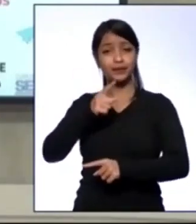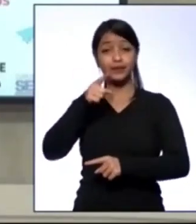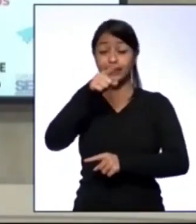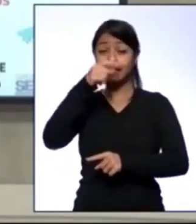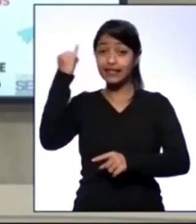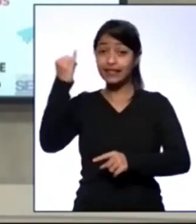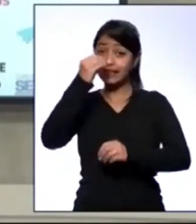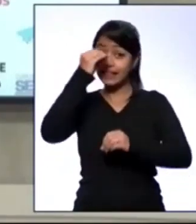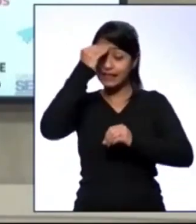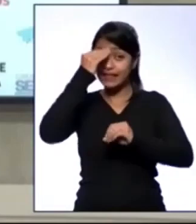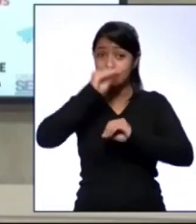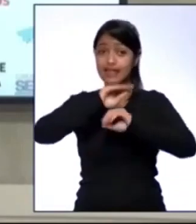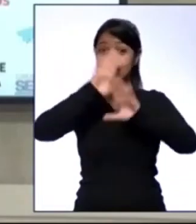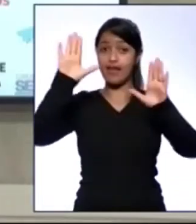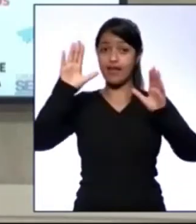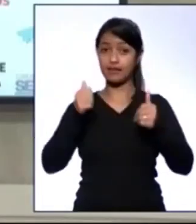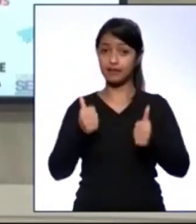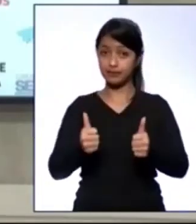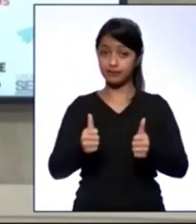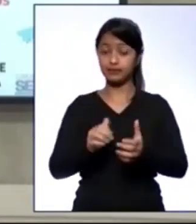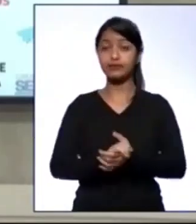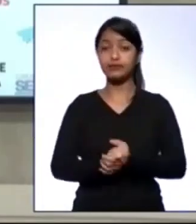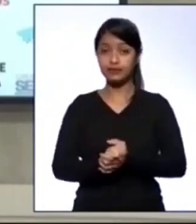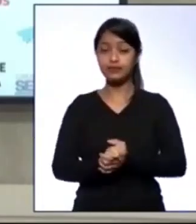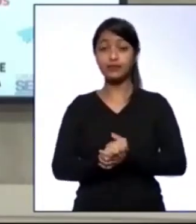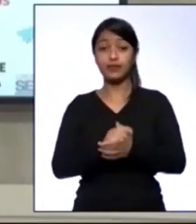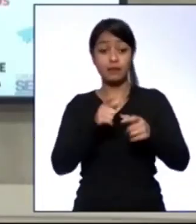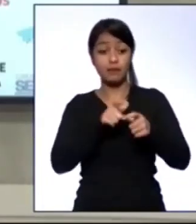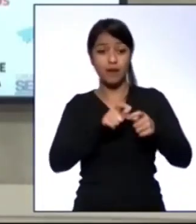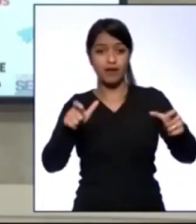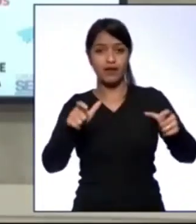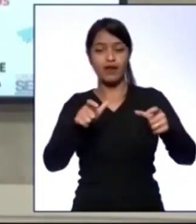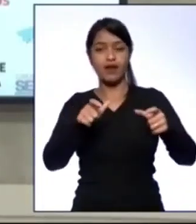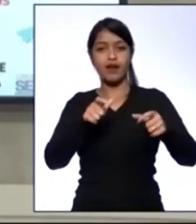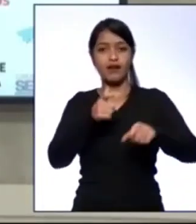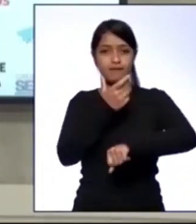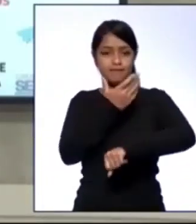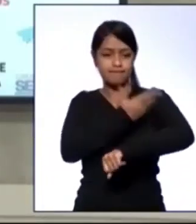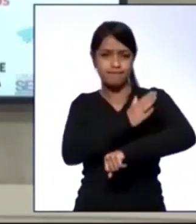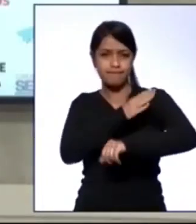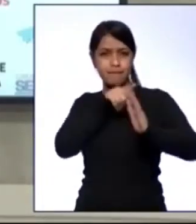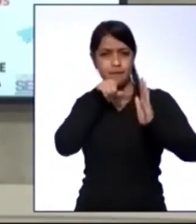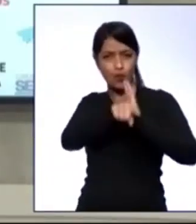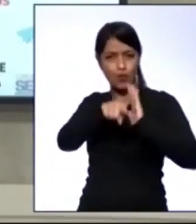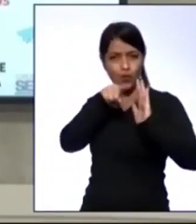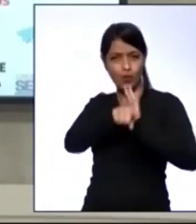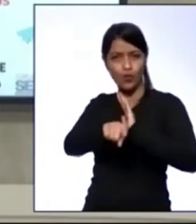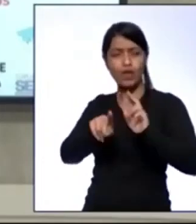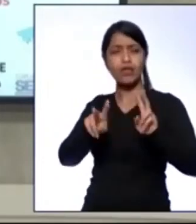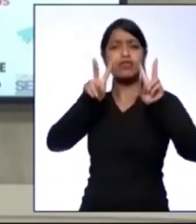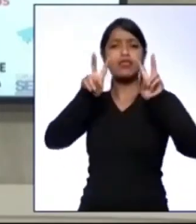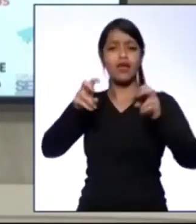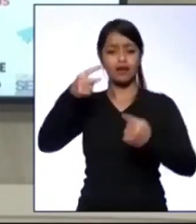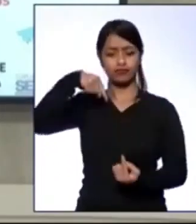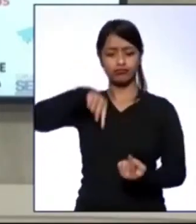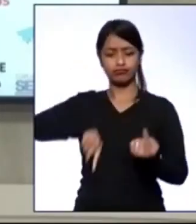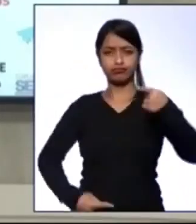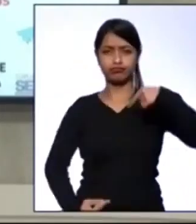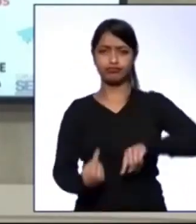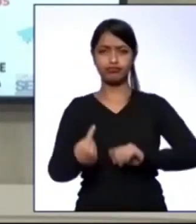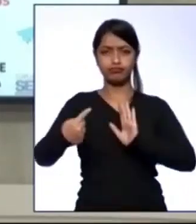mecanismo. Boa parte dos exercícios que trabalham com o sistema imune vão exigir o